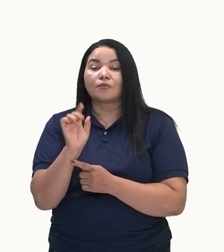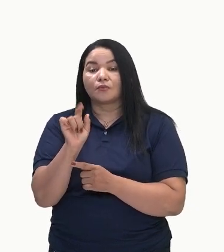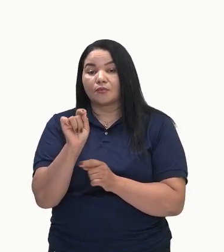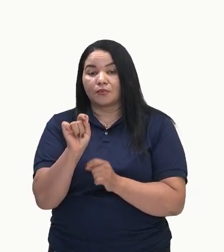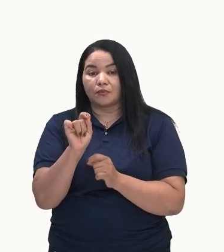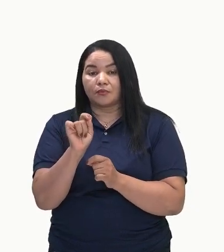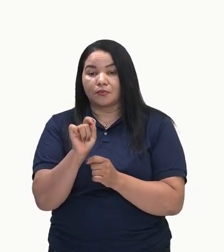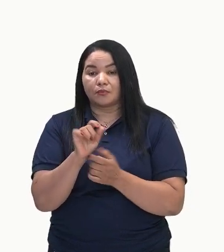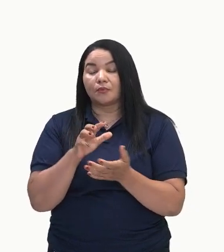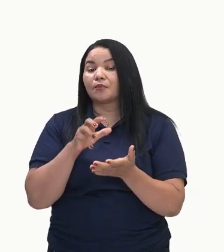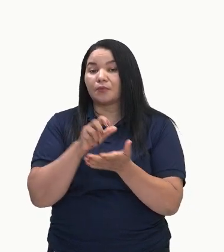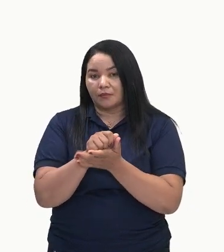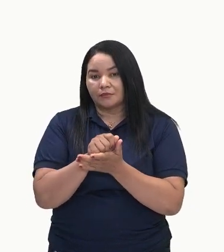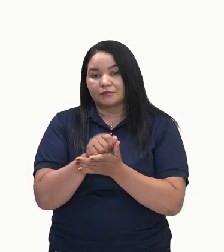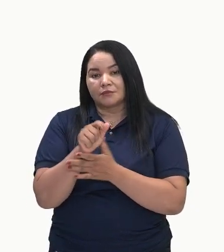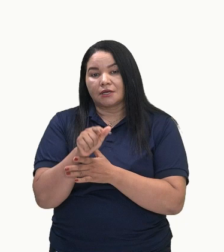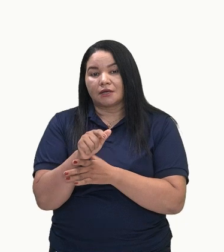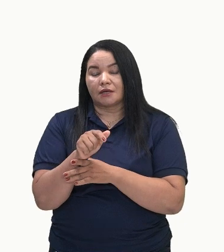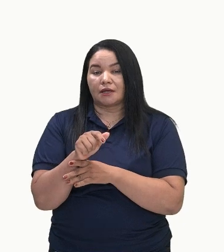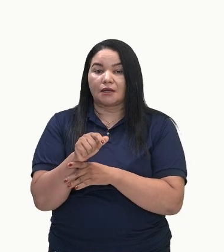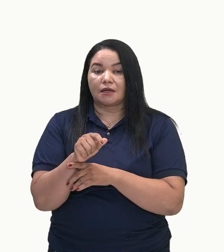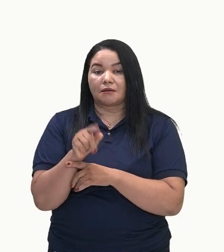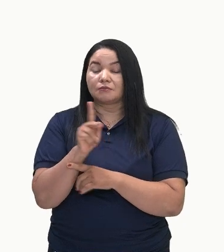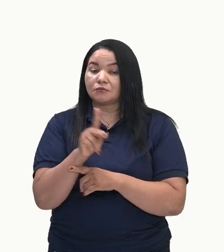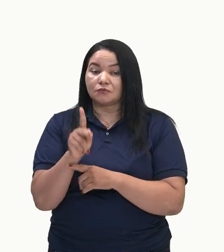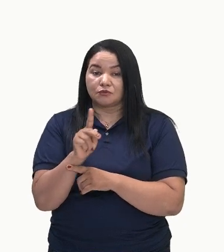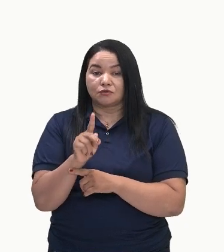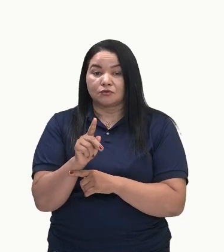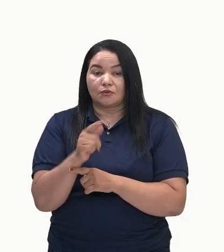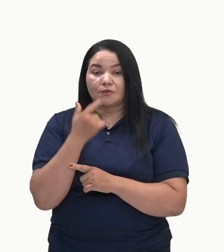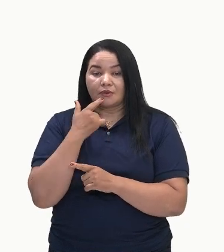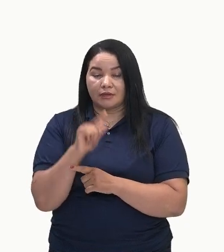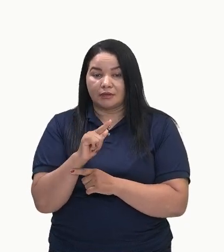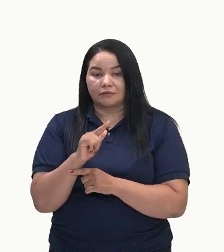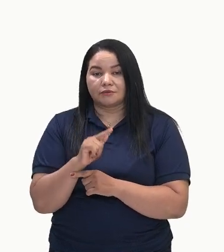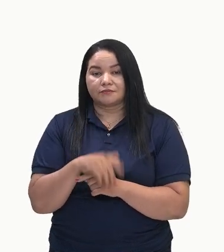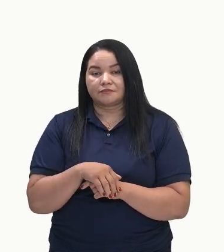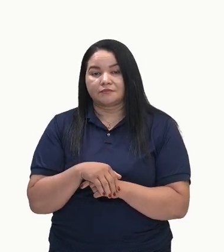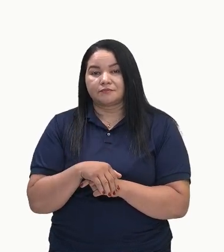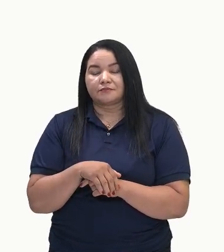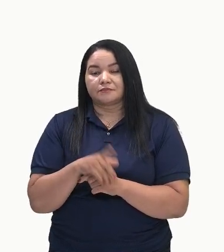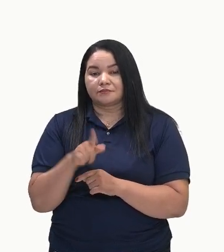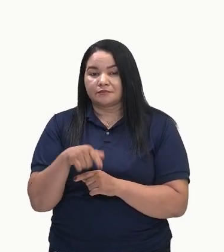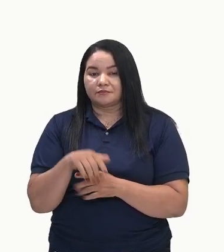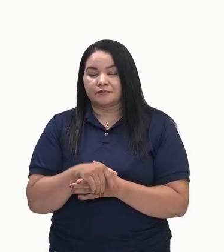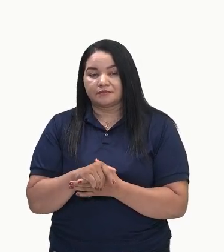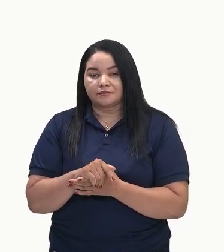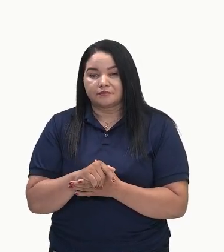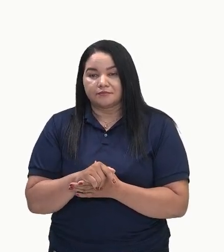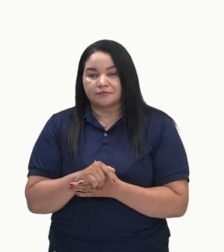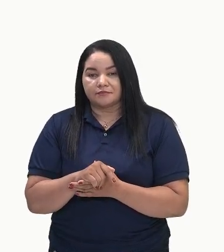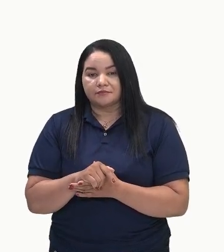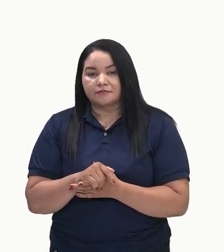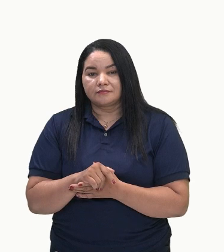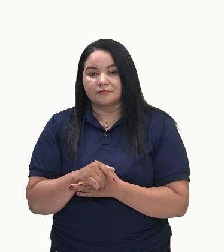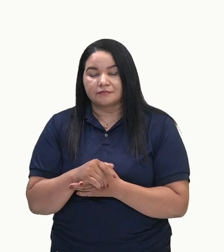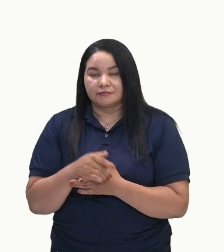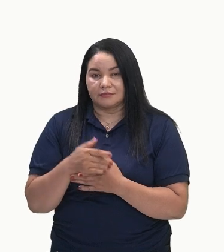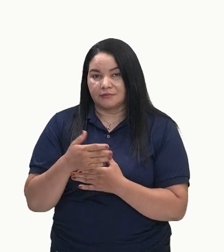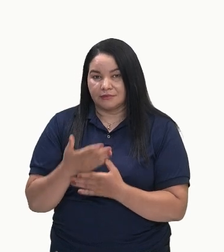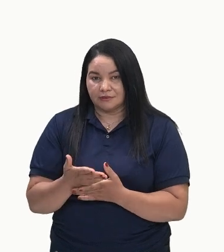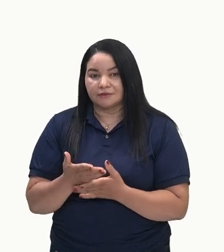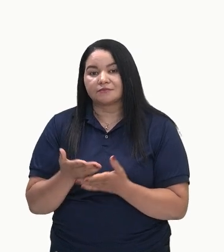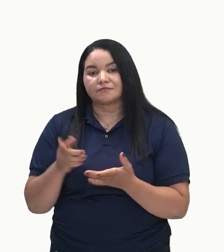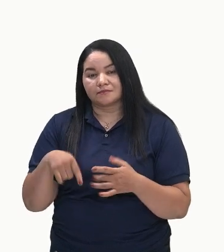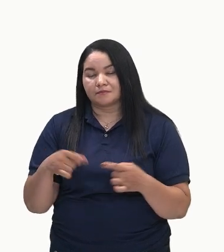tutora de língua, ok? She speaks English fluently, therefore she was hired as a language